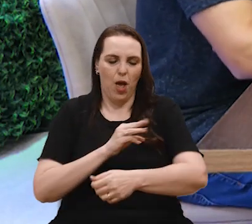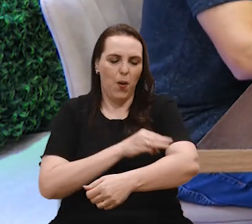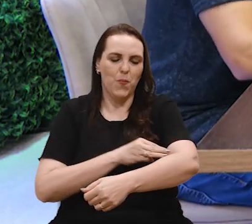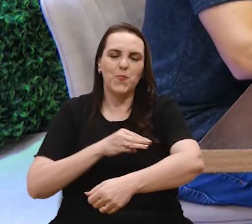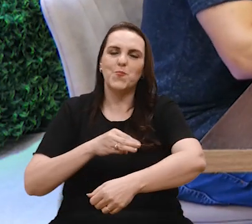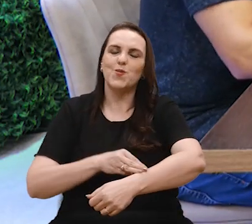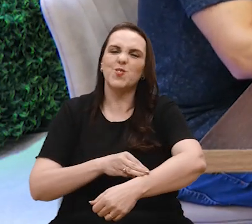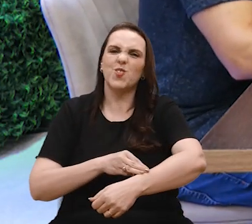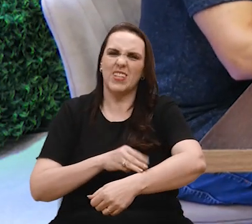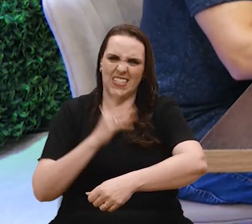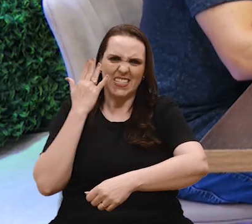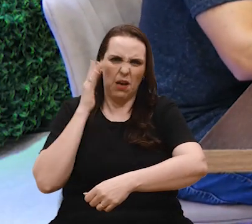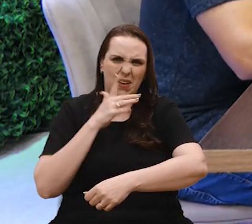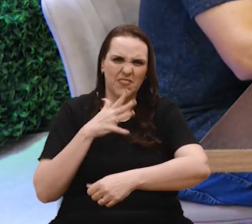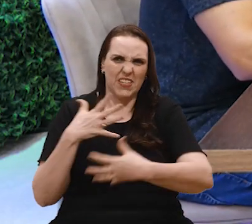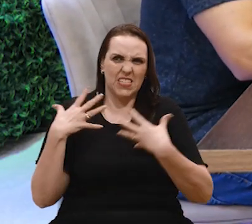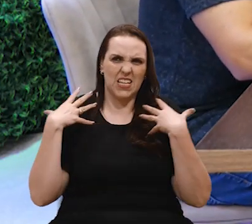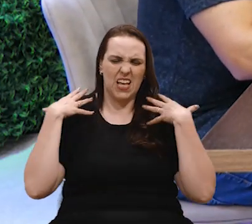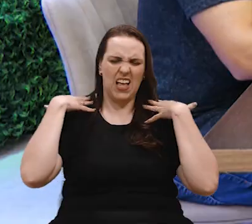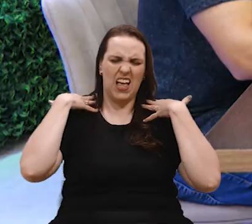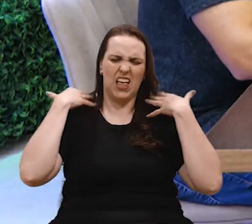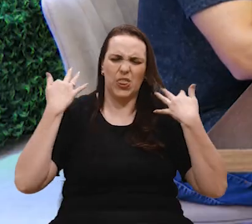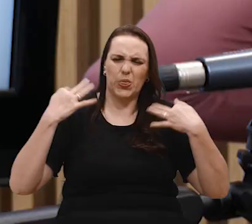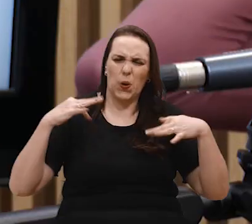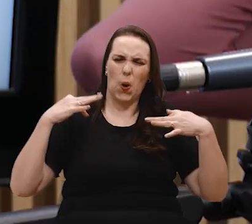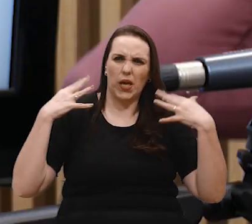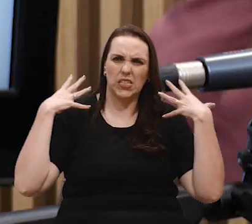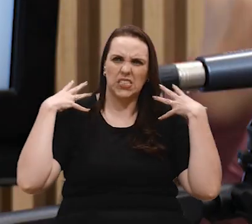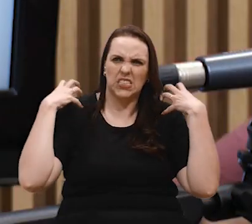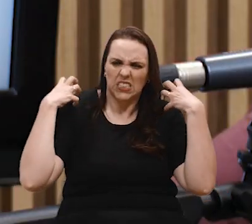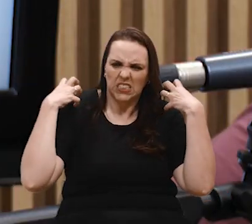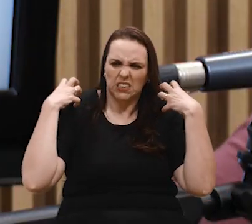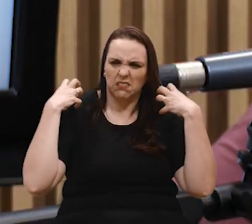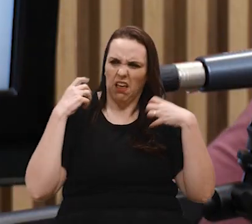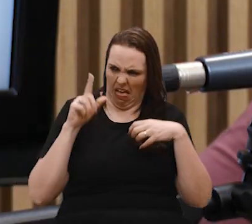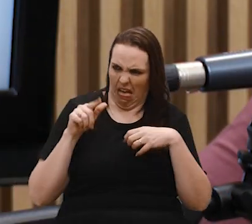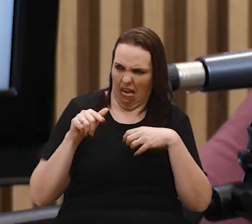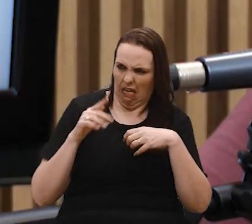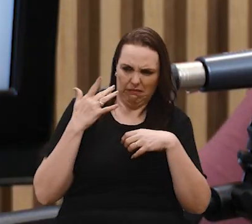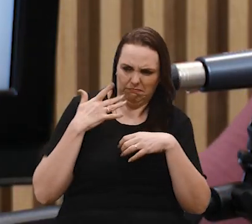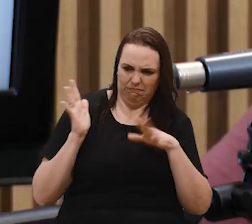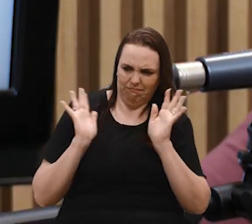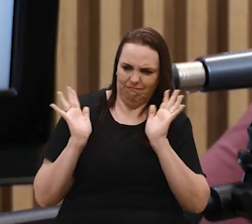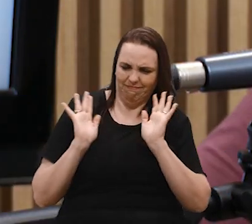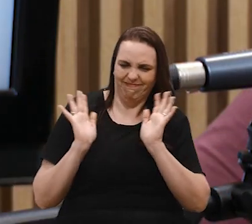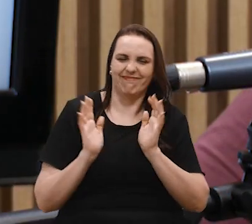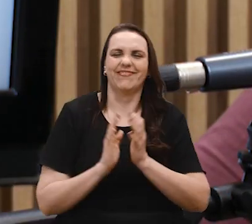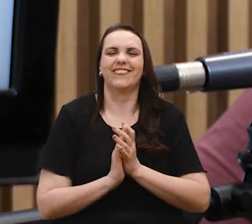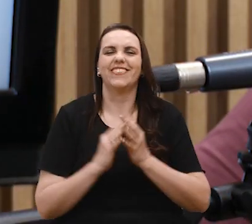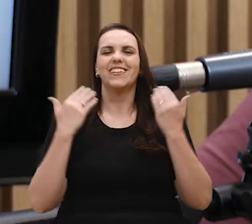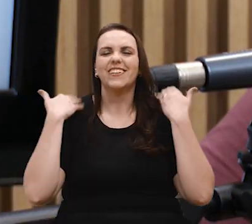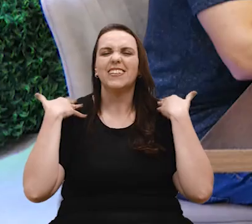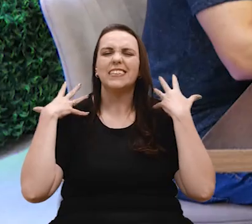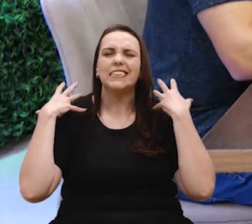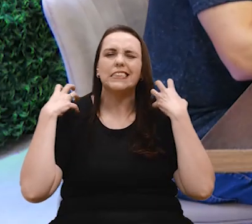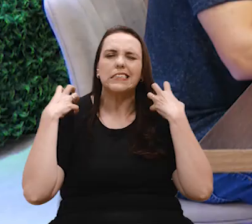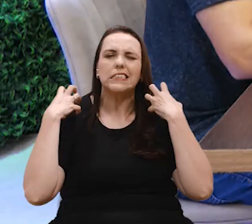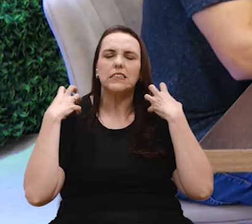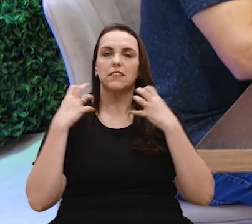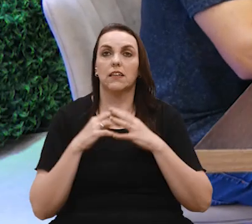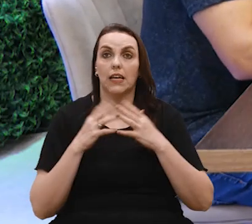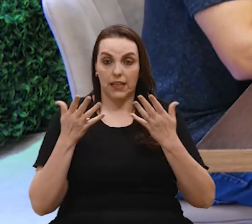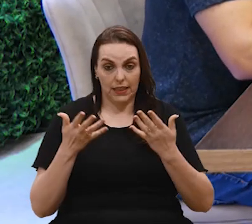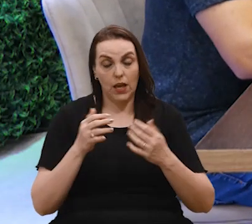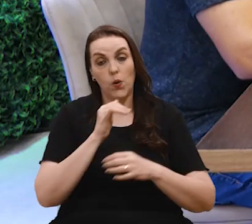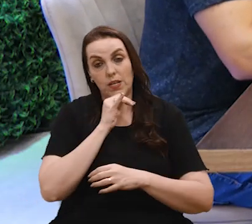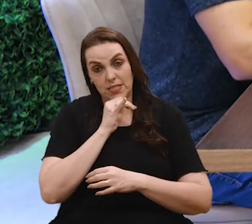músculo. Sabe aquela tensão que a gente tem às vezes sobre os ombros, que tá tudo dolorido, tá tenso? Quem tem? Quem tem?